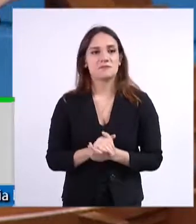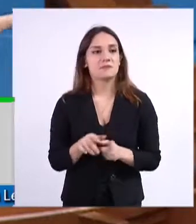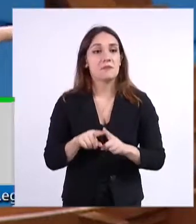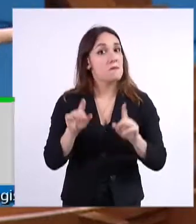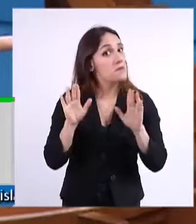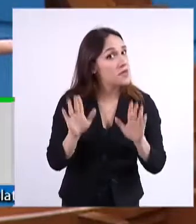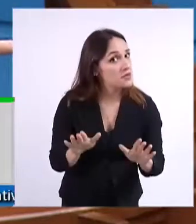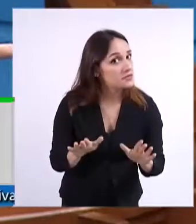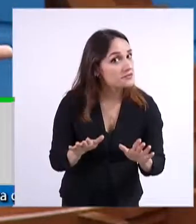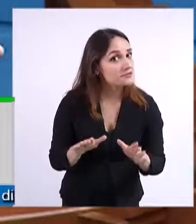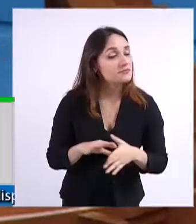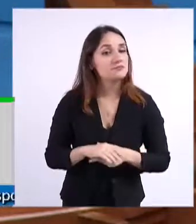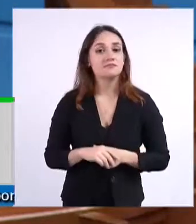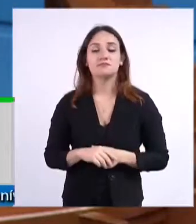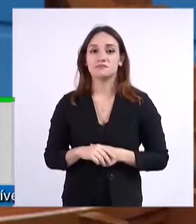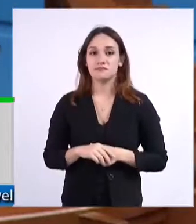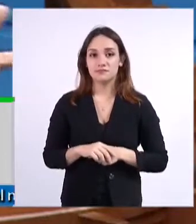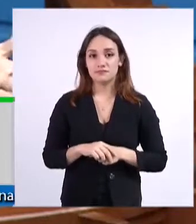vírgula,